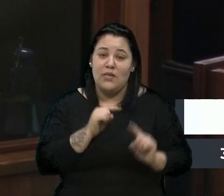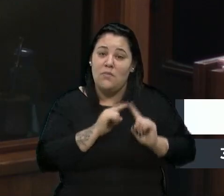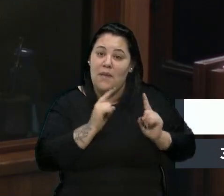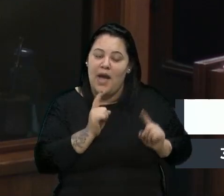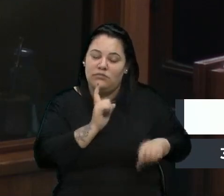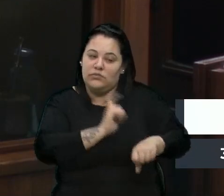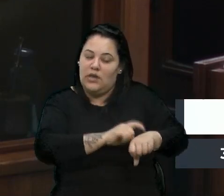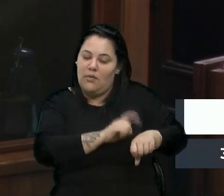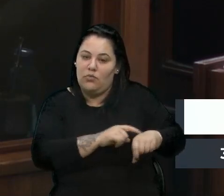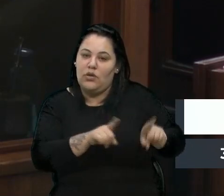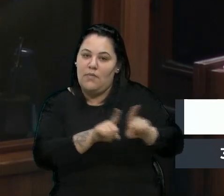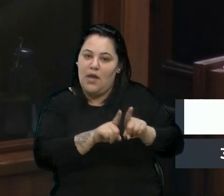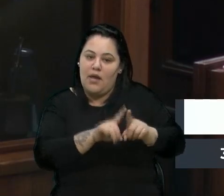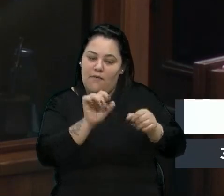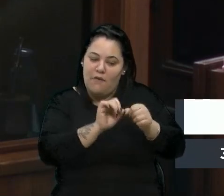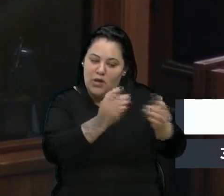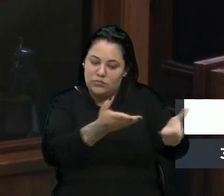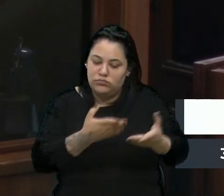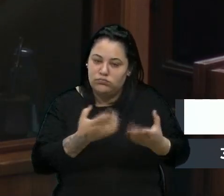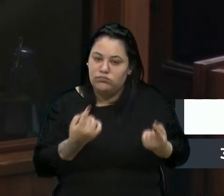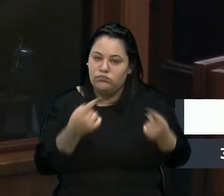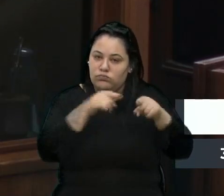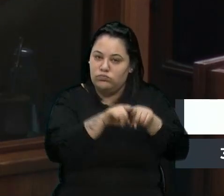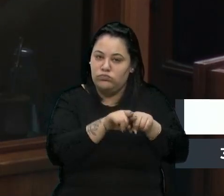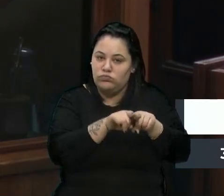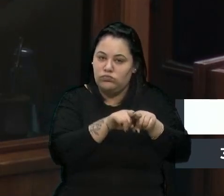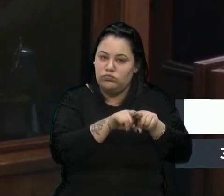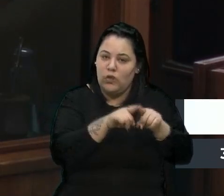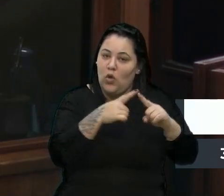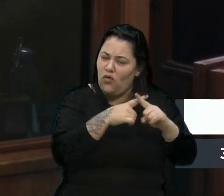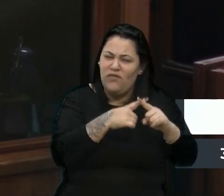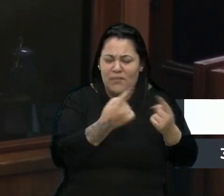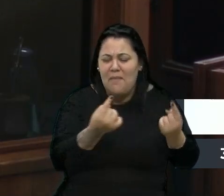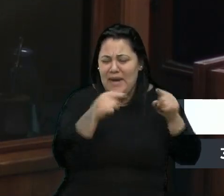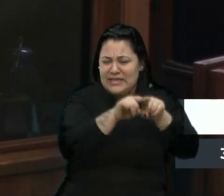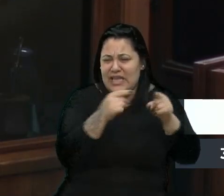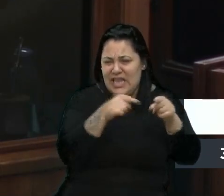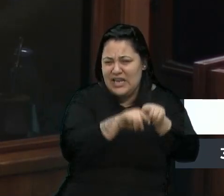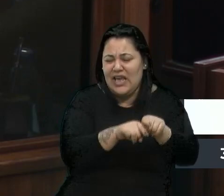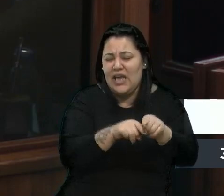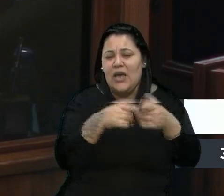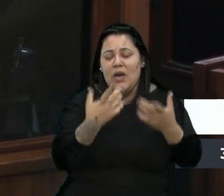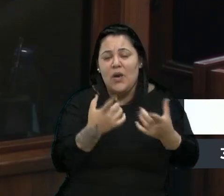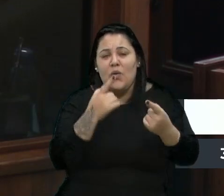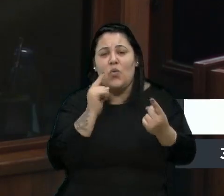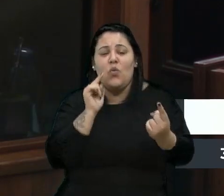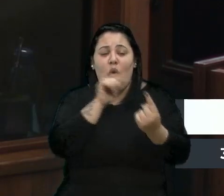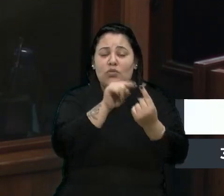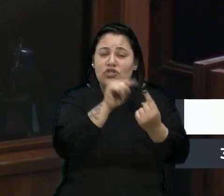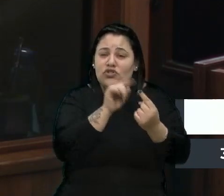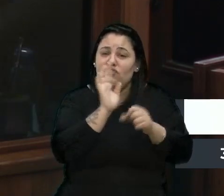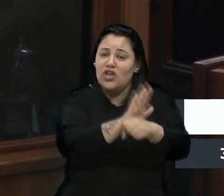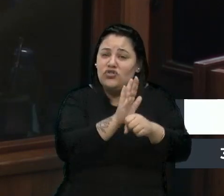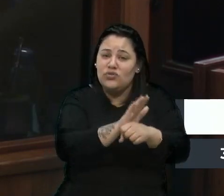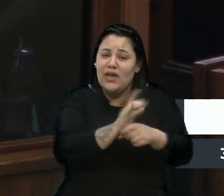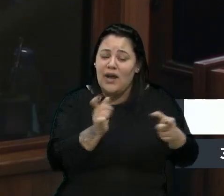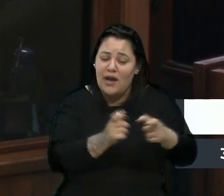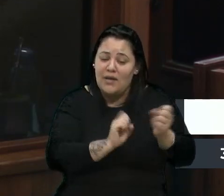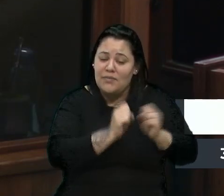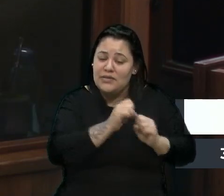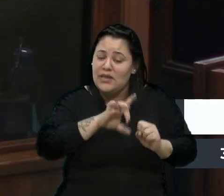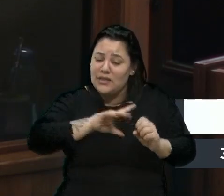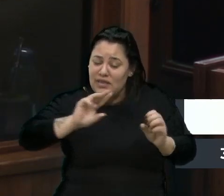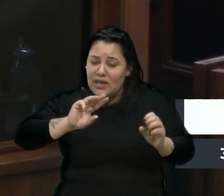tempo, faça esse convênio, a fim de que a gente possa possibilitar às micro e pequenas empresas um software de gestão,